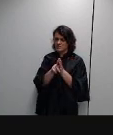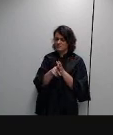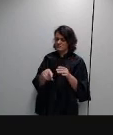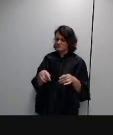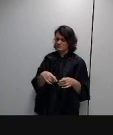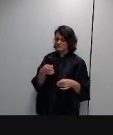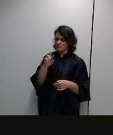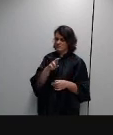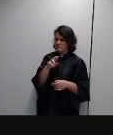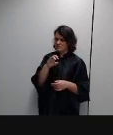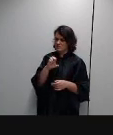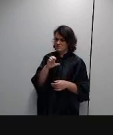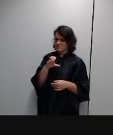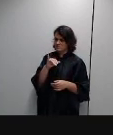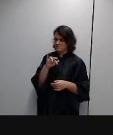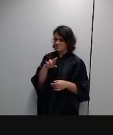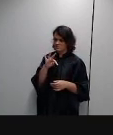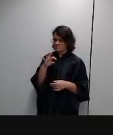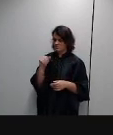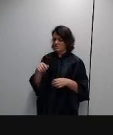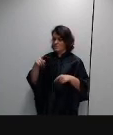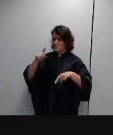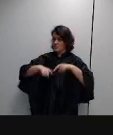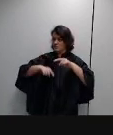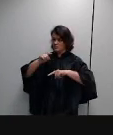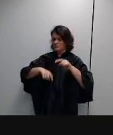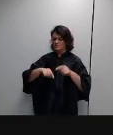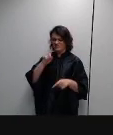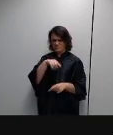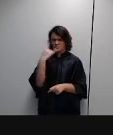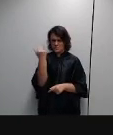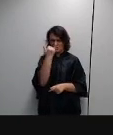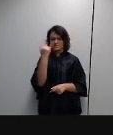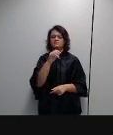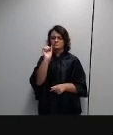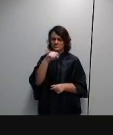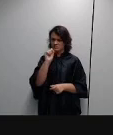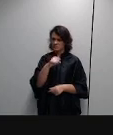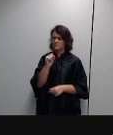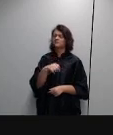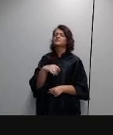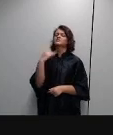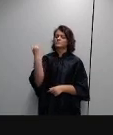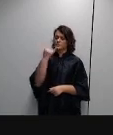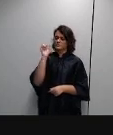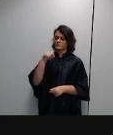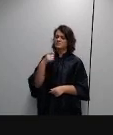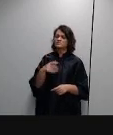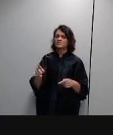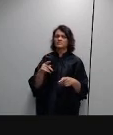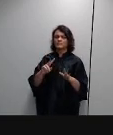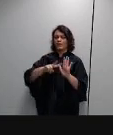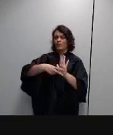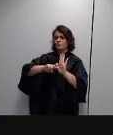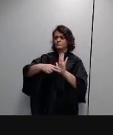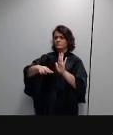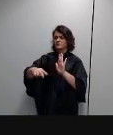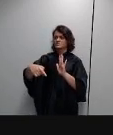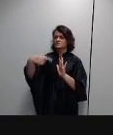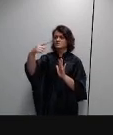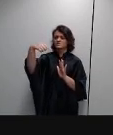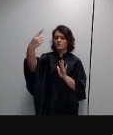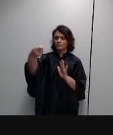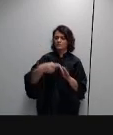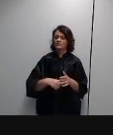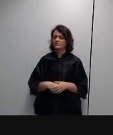alguém pode ser bom mas isto tem alguma coisa se tu tem importância isso tem outros desdobramentos nós estamos que é preço público ou me